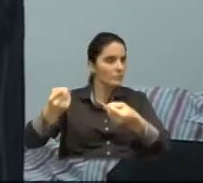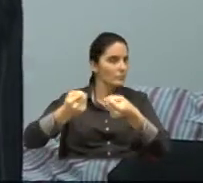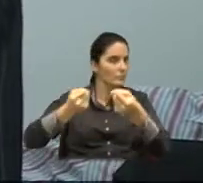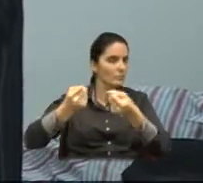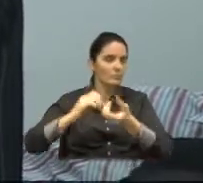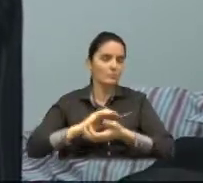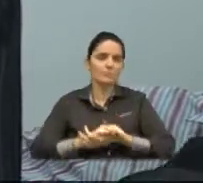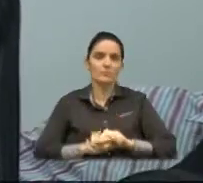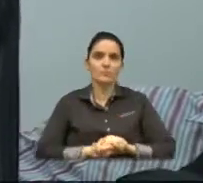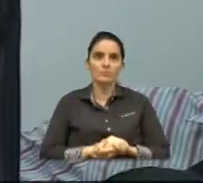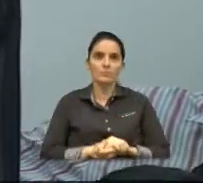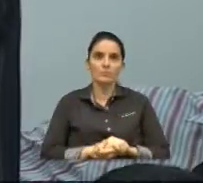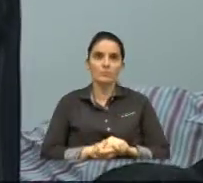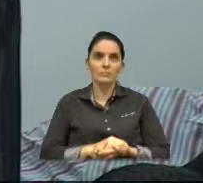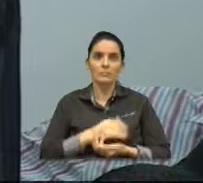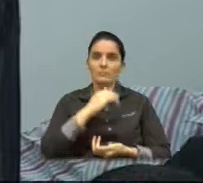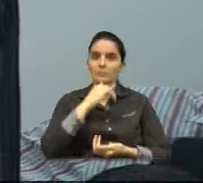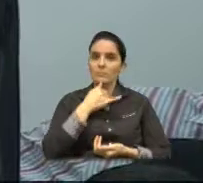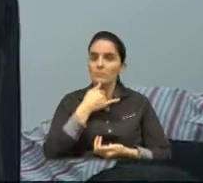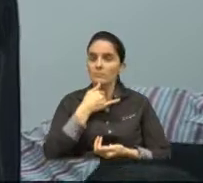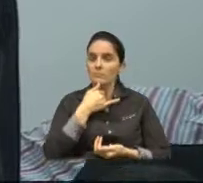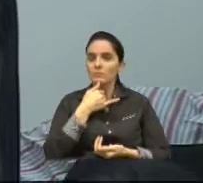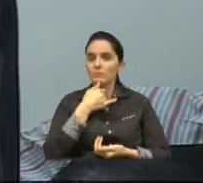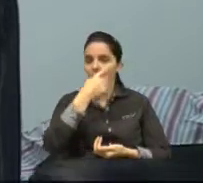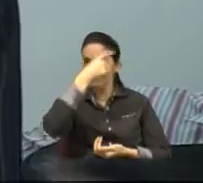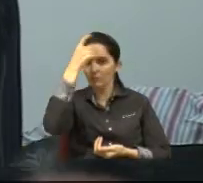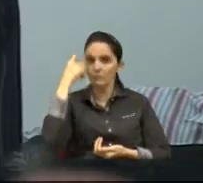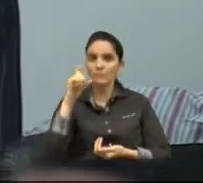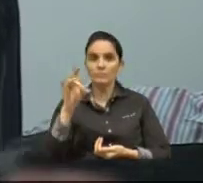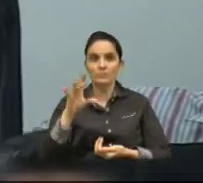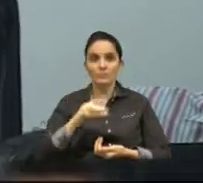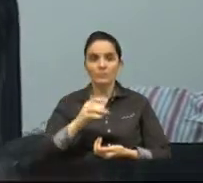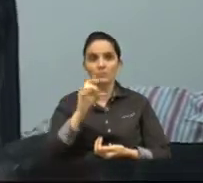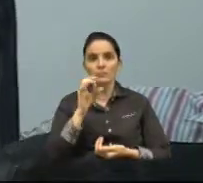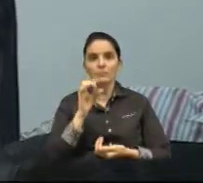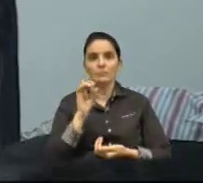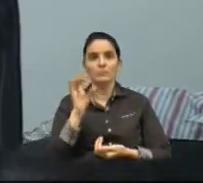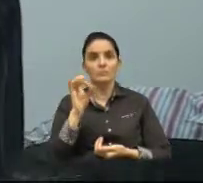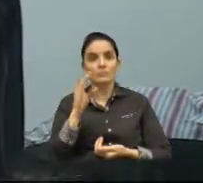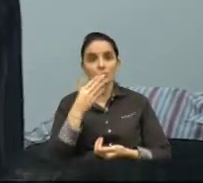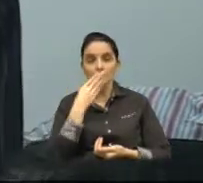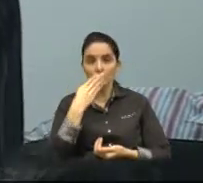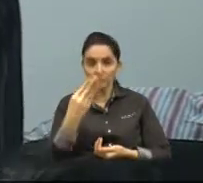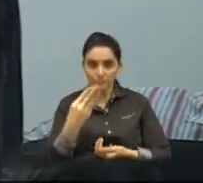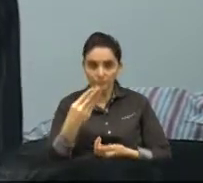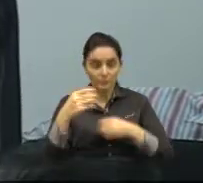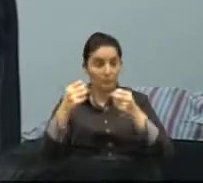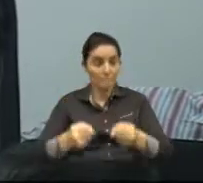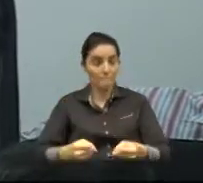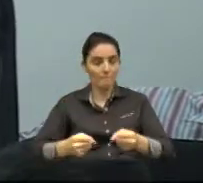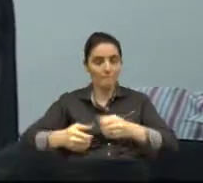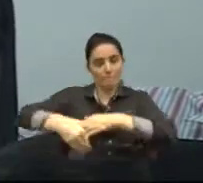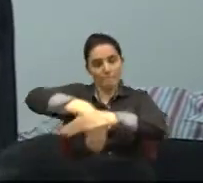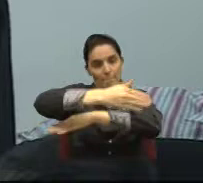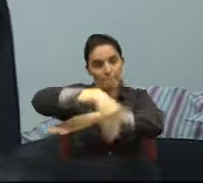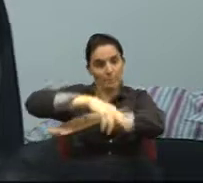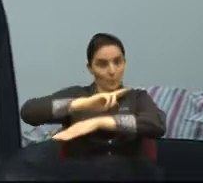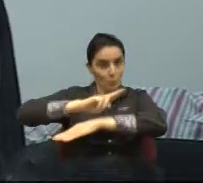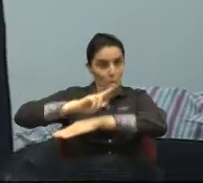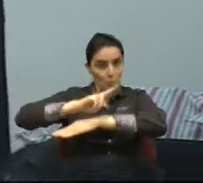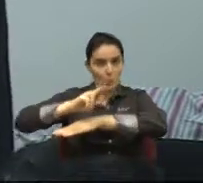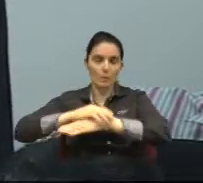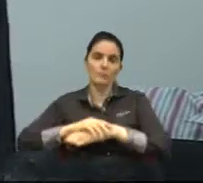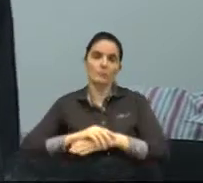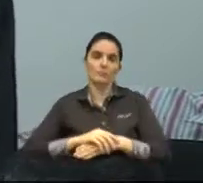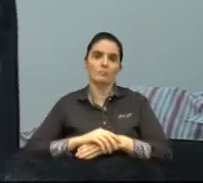pena, vereador Wagner, que nós só podemos nos homenagear com o nome de rua as pessoas quando elas partem dessa